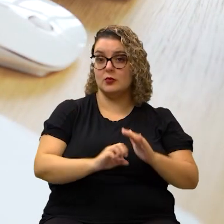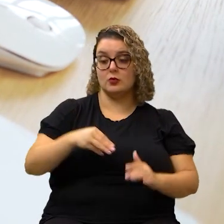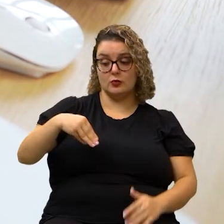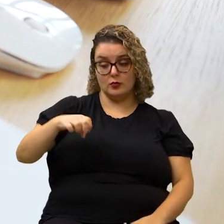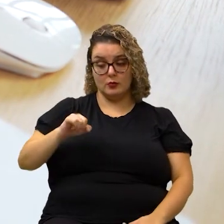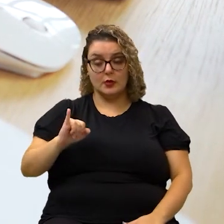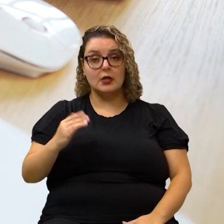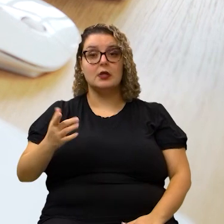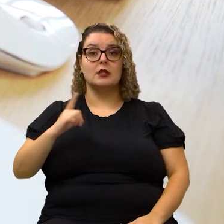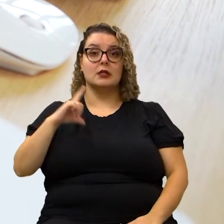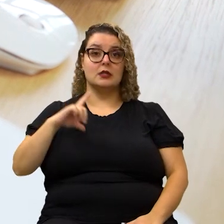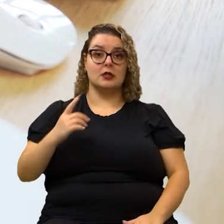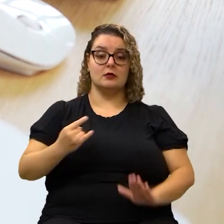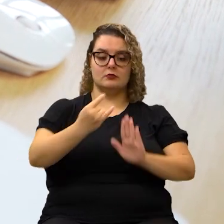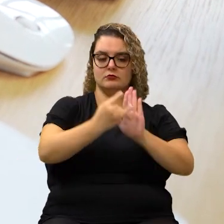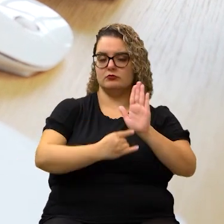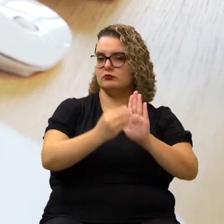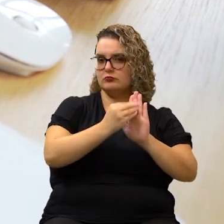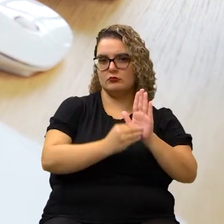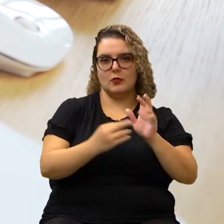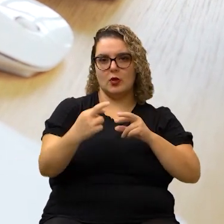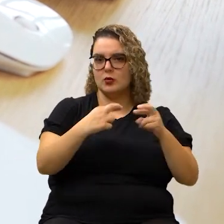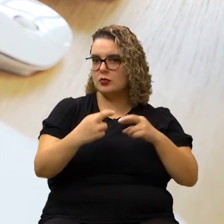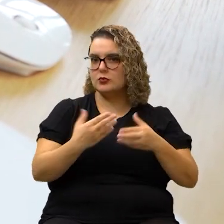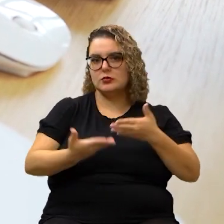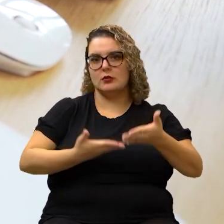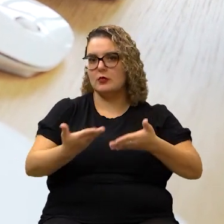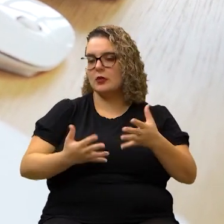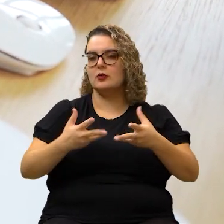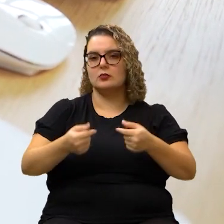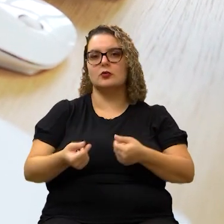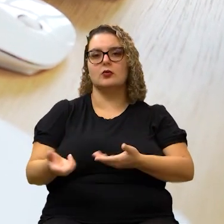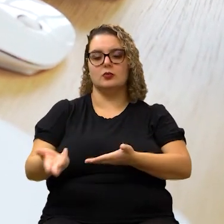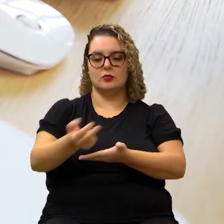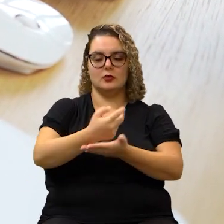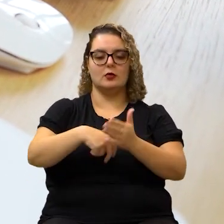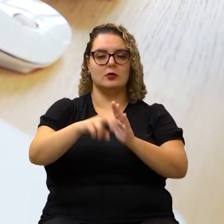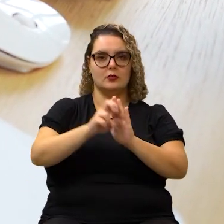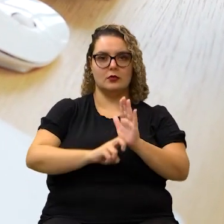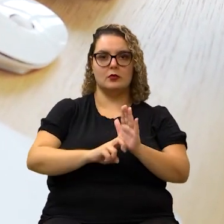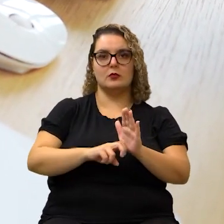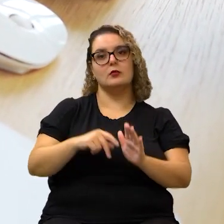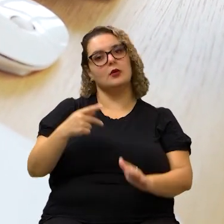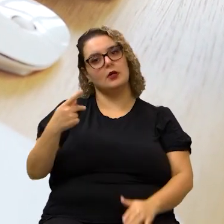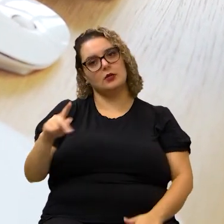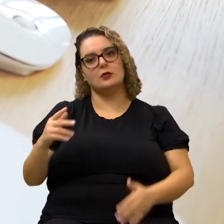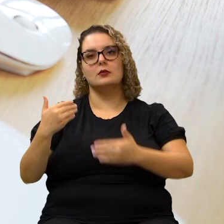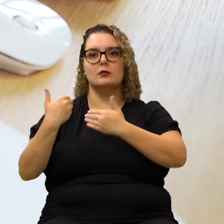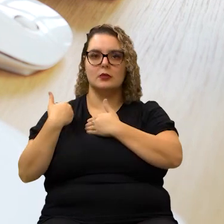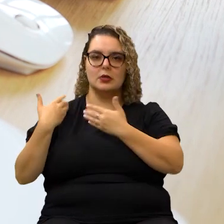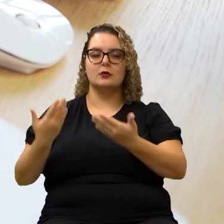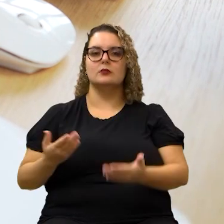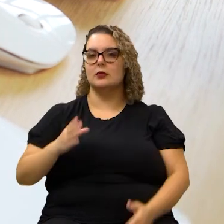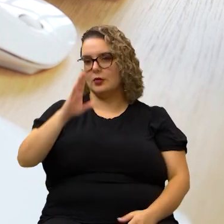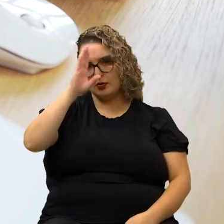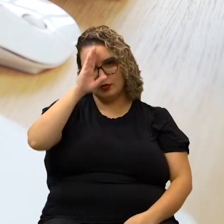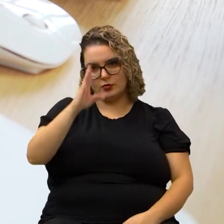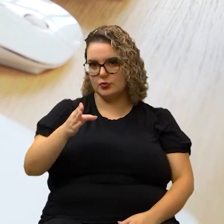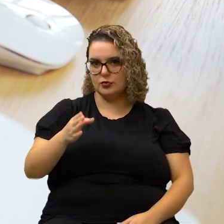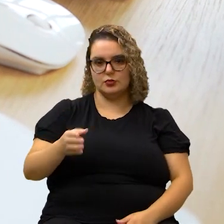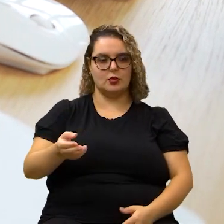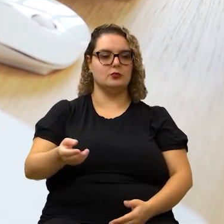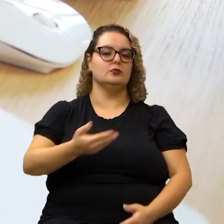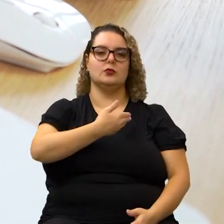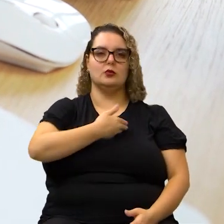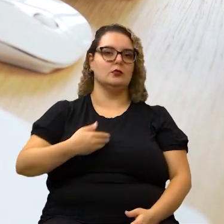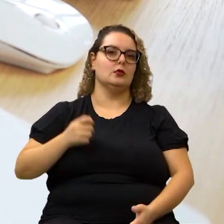Já no MEI, você tem a emissão da nota fiscal de serviço e todo o recolhimento tributário é a seu encargo e você vai recolher diretamente para o